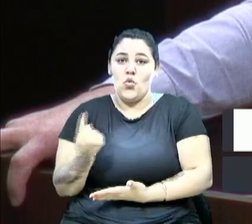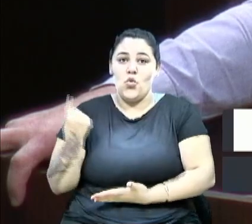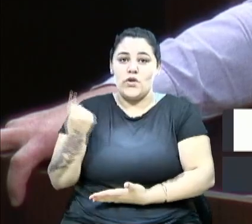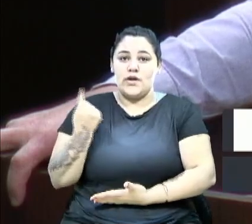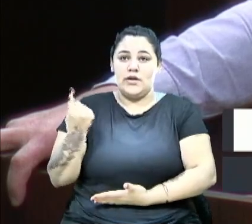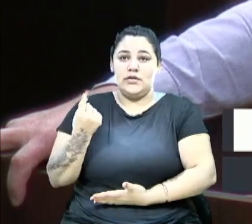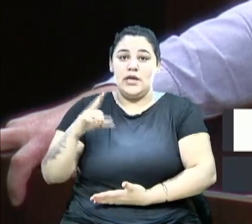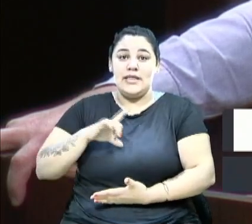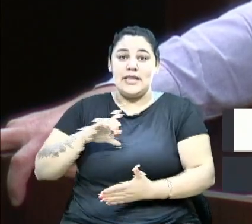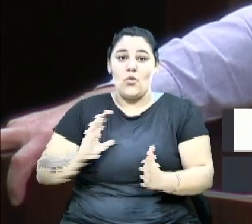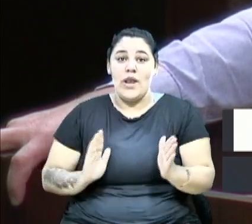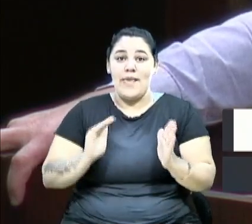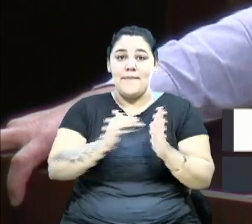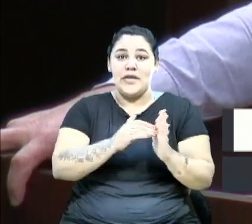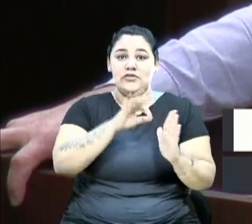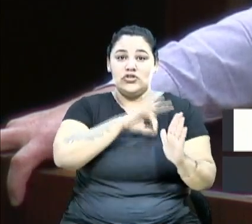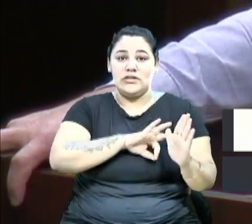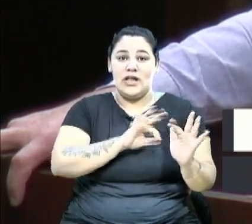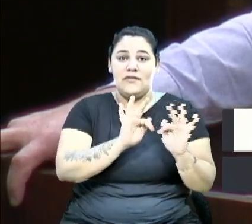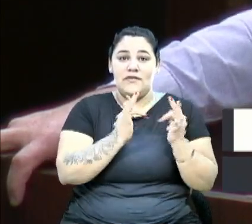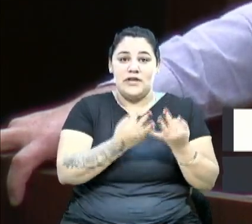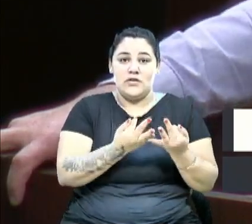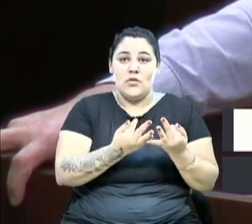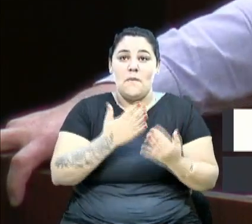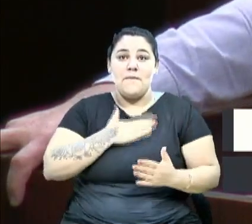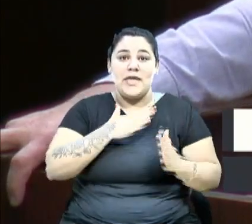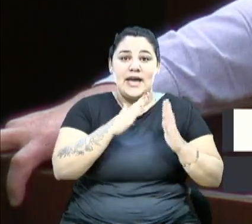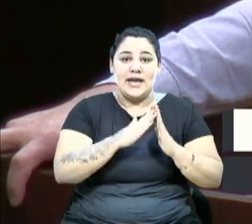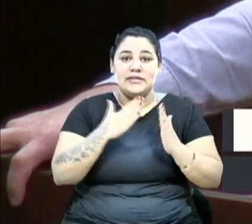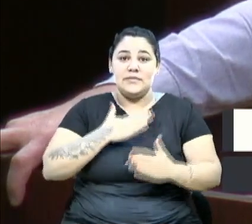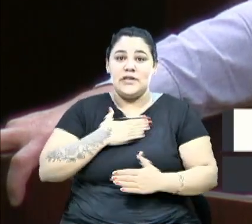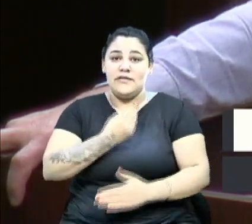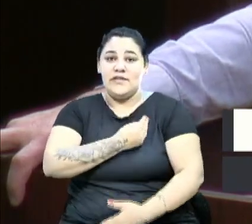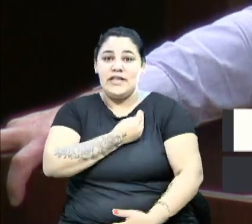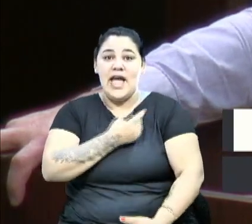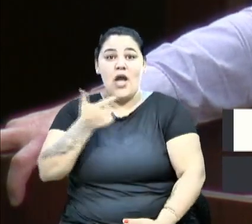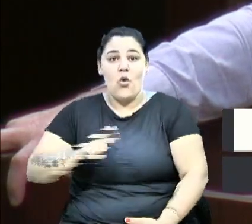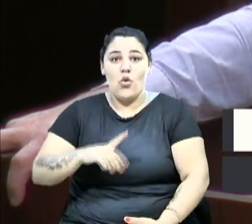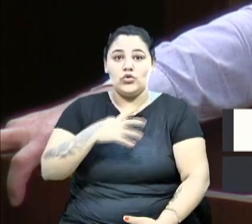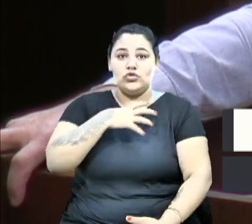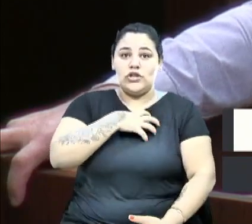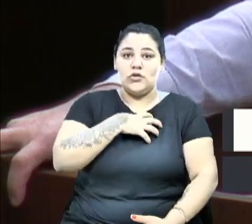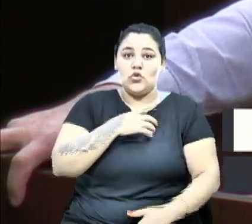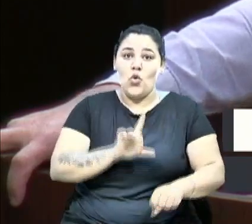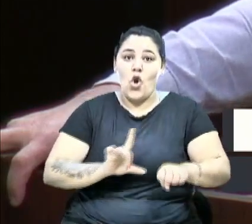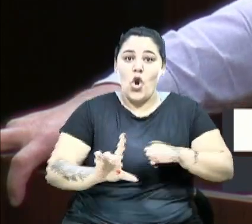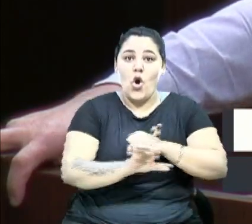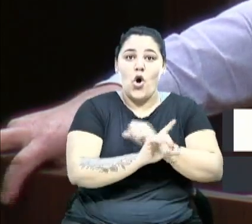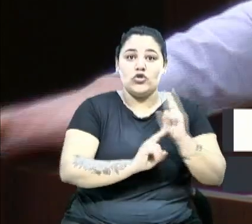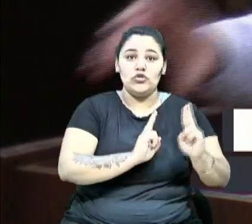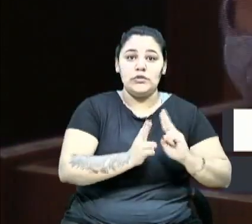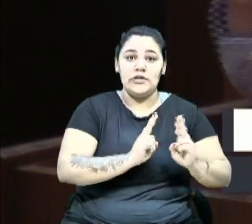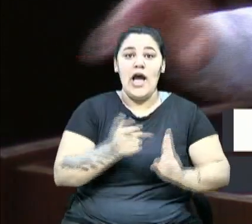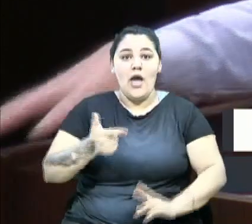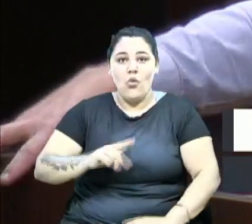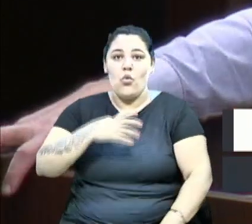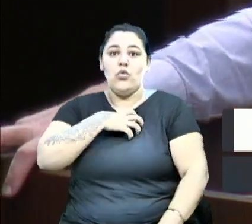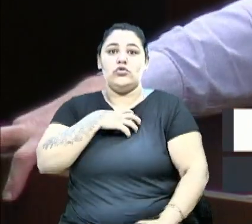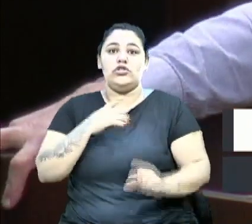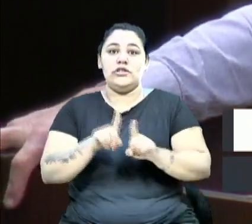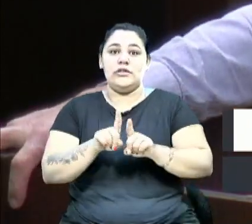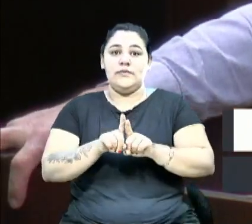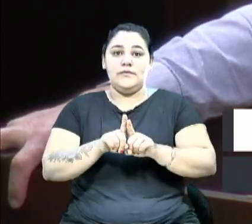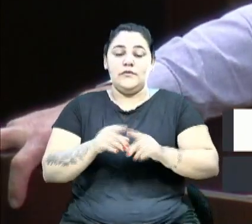limite de renda familiar. No Minha Casa Minha Vida já é outra maneira. No lote urbanizado é outra maneira. E vou dar um exemplo do